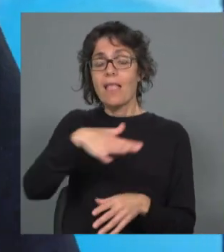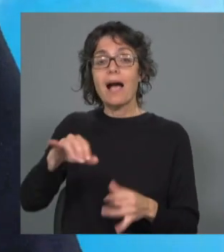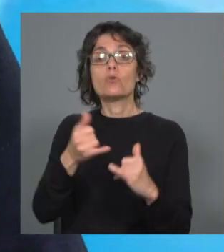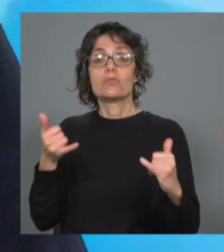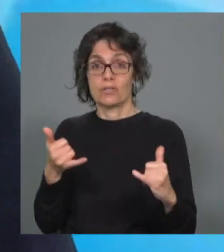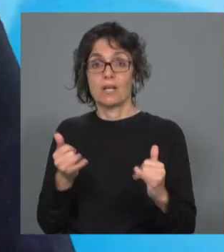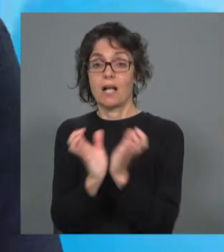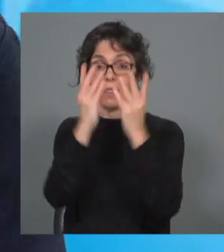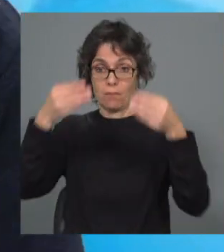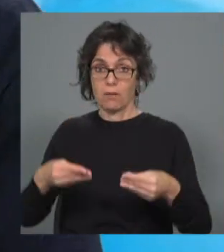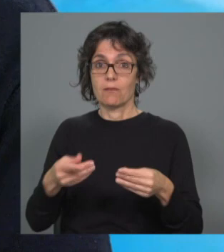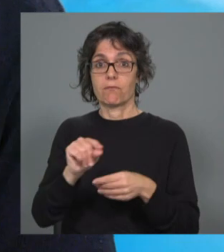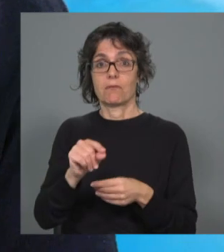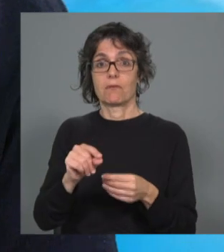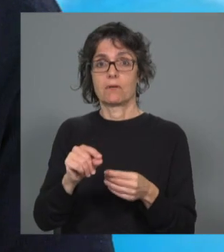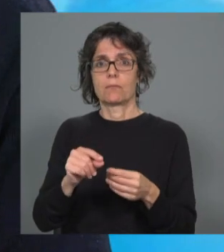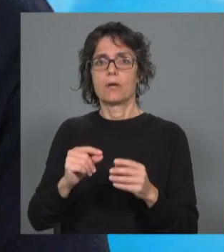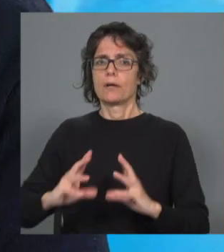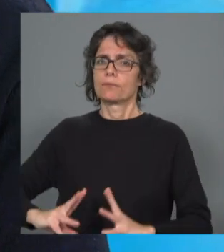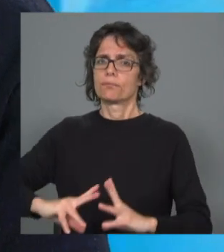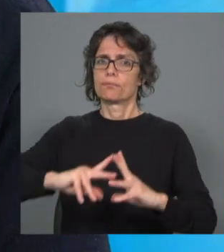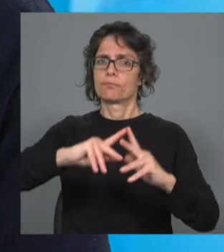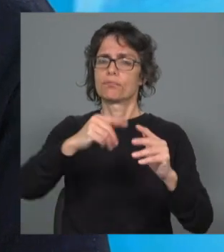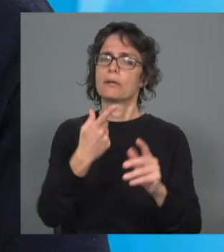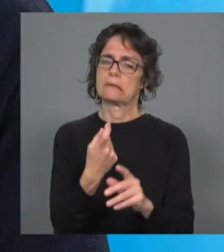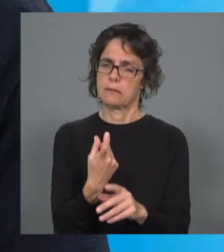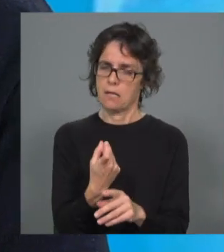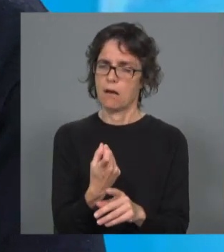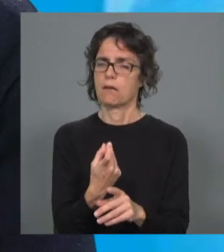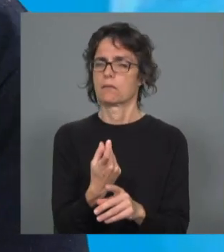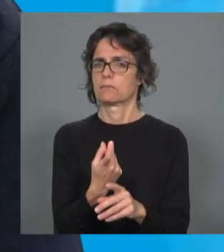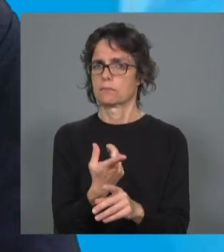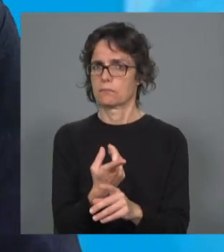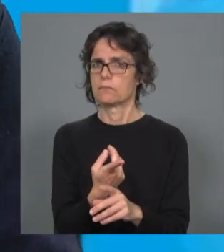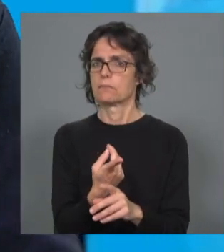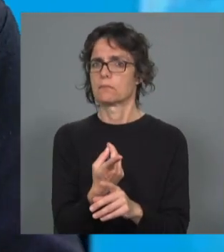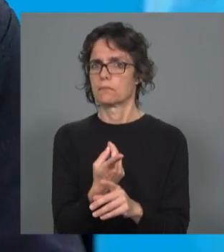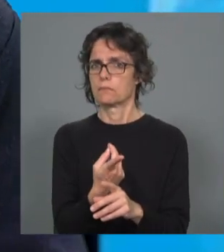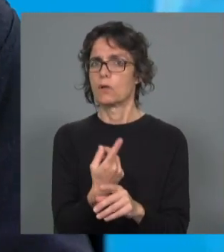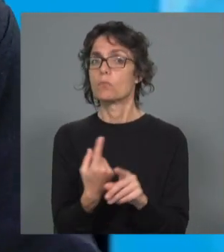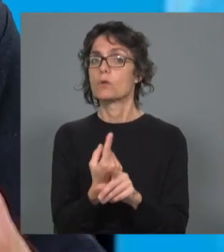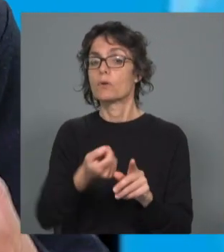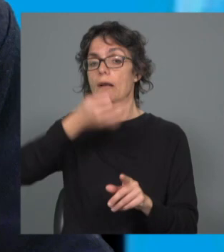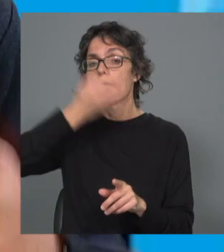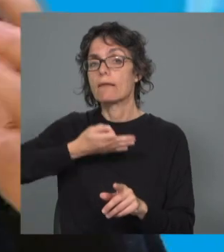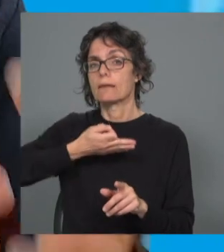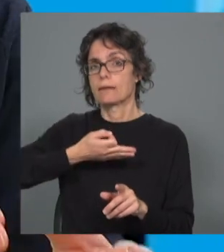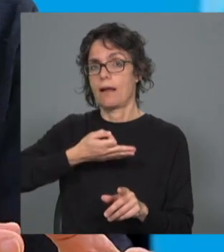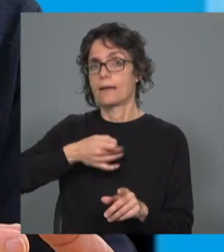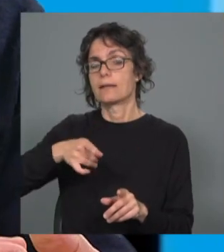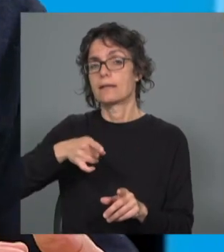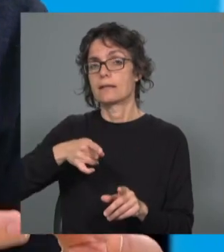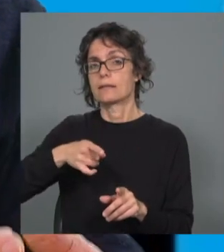nas plataformas, ainda há muito a evoluir, porque, no fundo, a dignidade é tanto